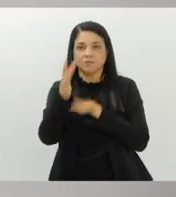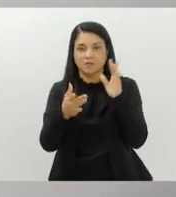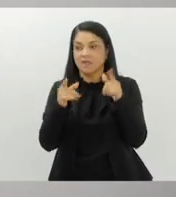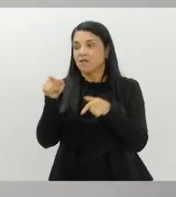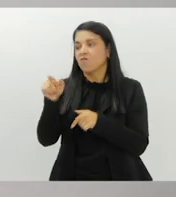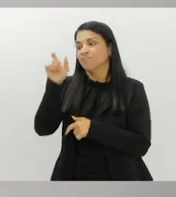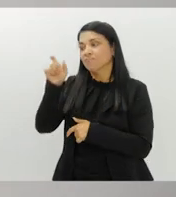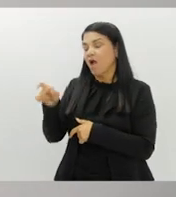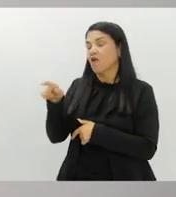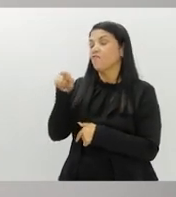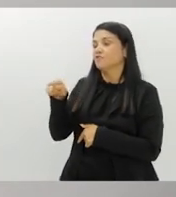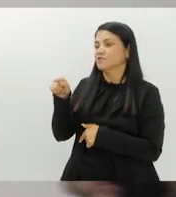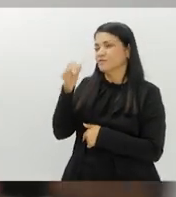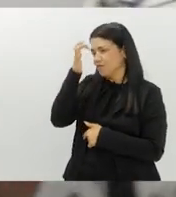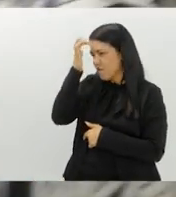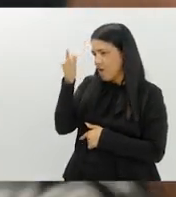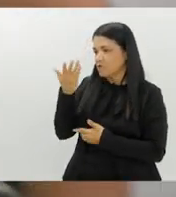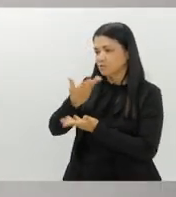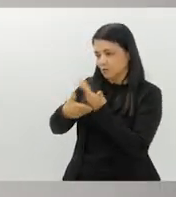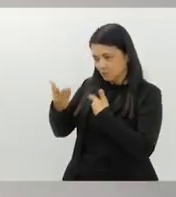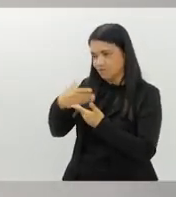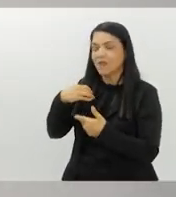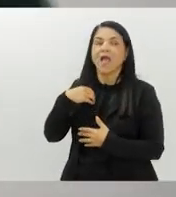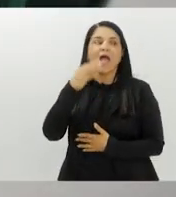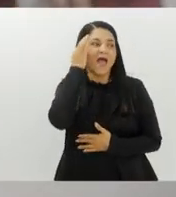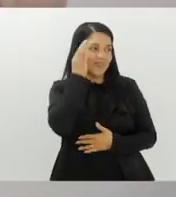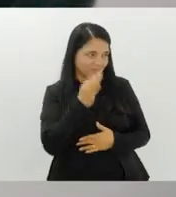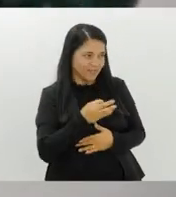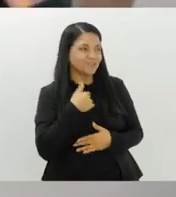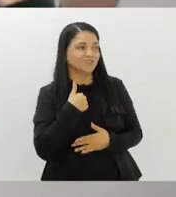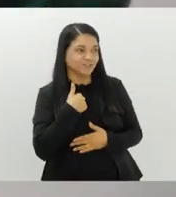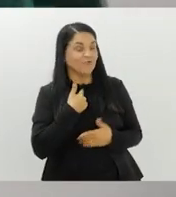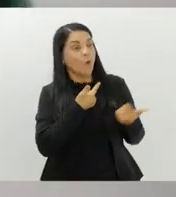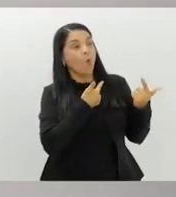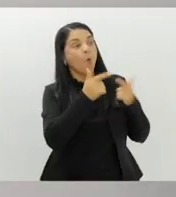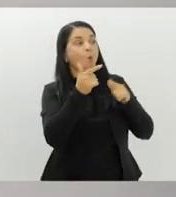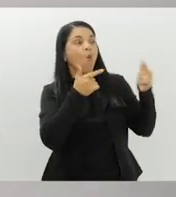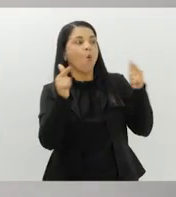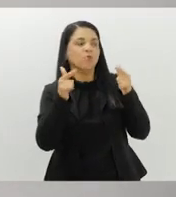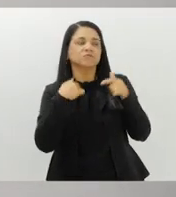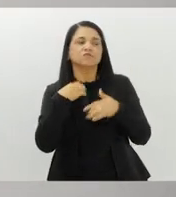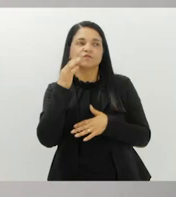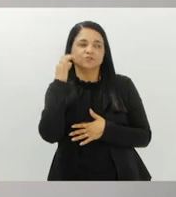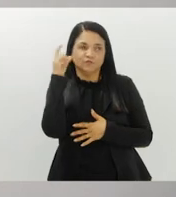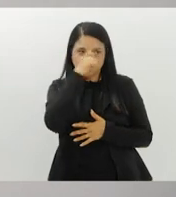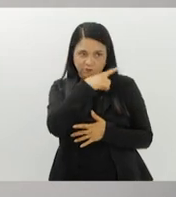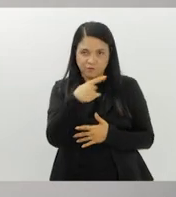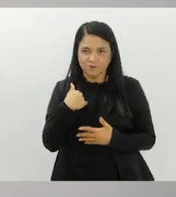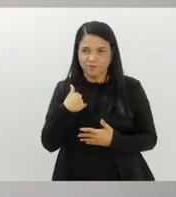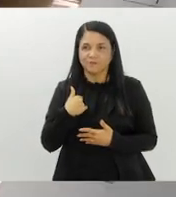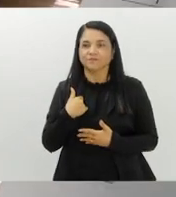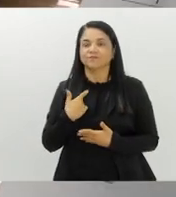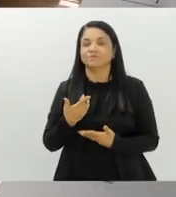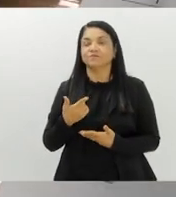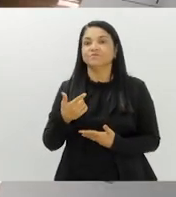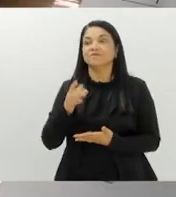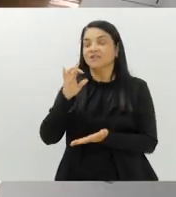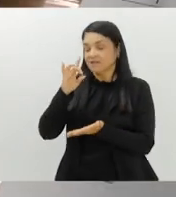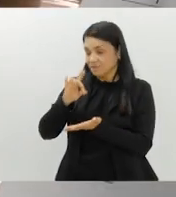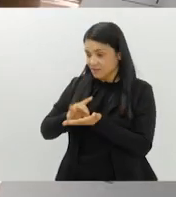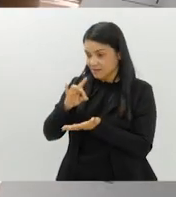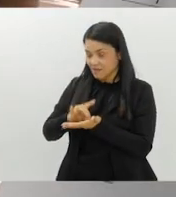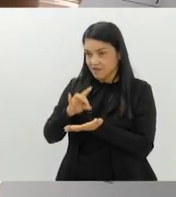Ah, entendi. Outras. Entendi. Repetindo aqui para quem não viu. Na